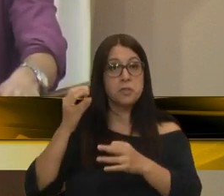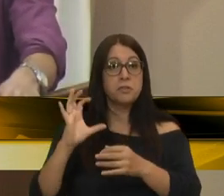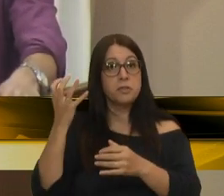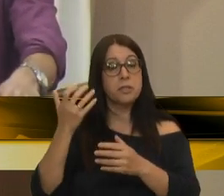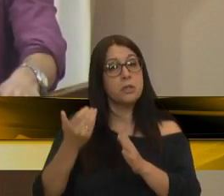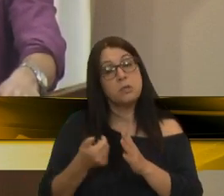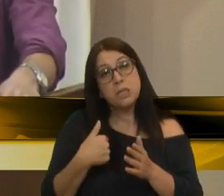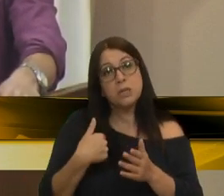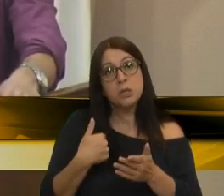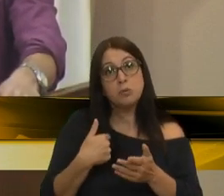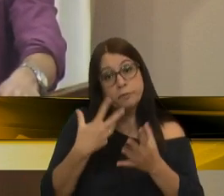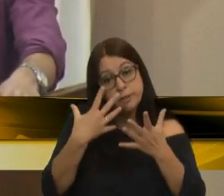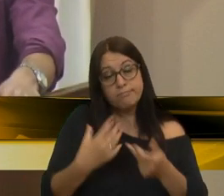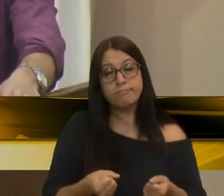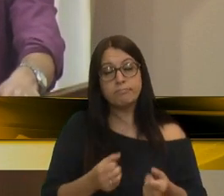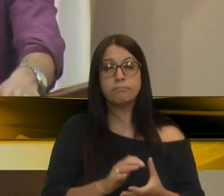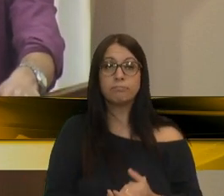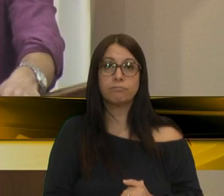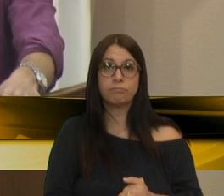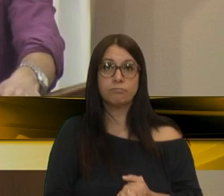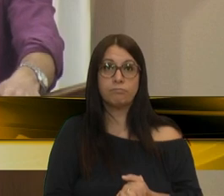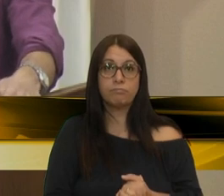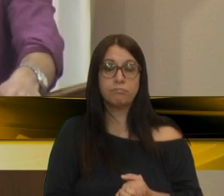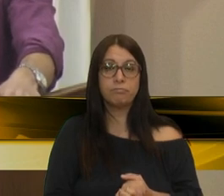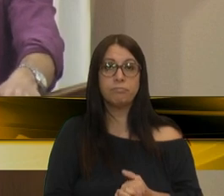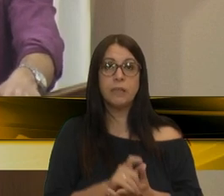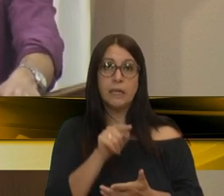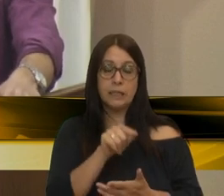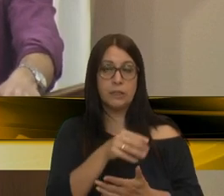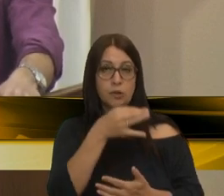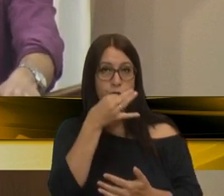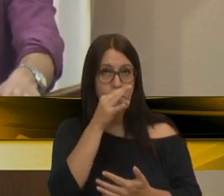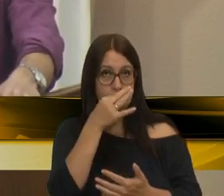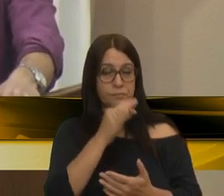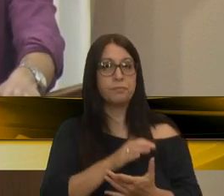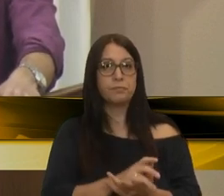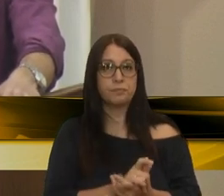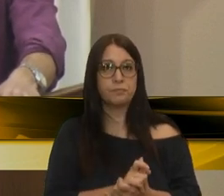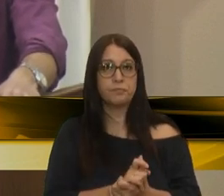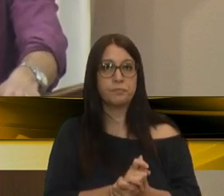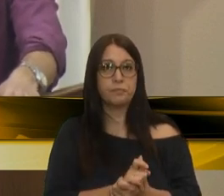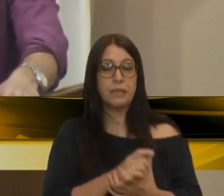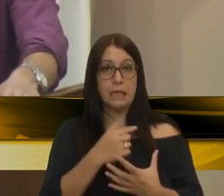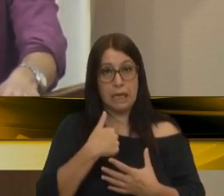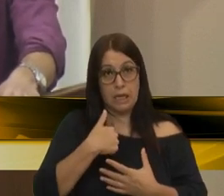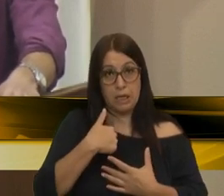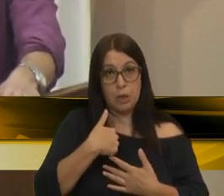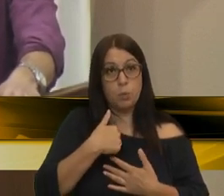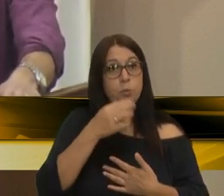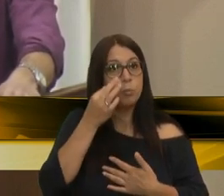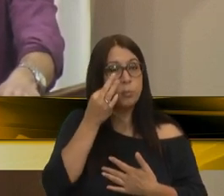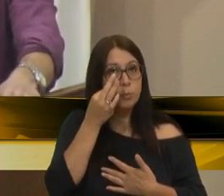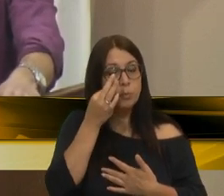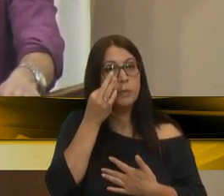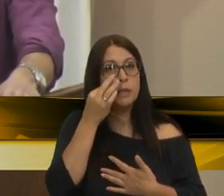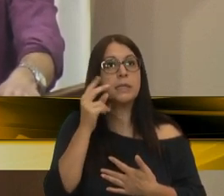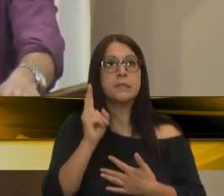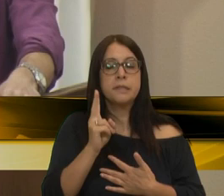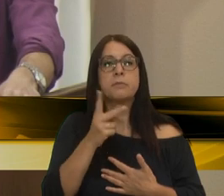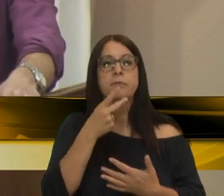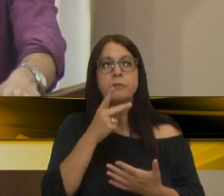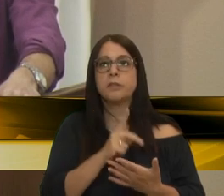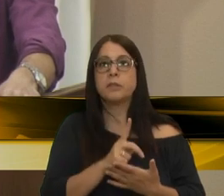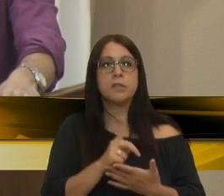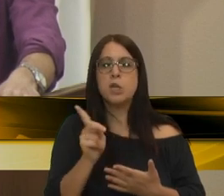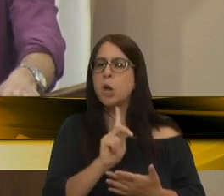tive que acatar. No caso aqui de Caxias do Sul, eu, pessoalmente, sempre falo,